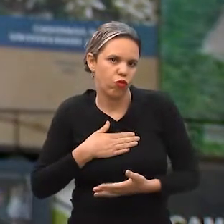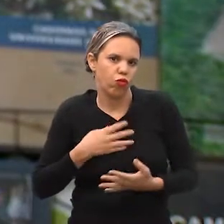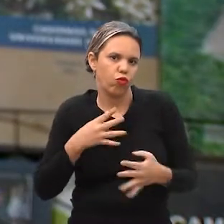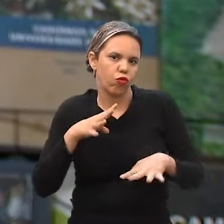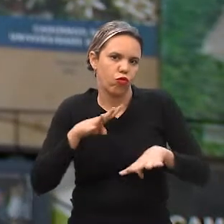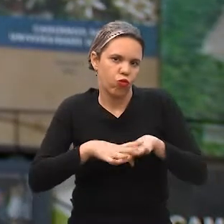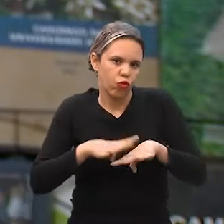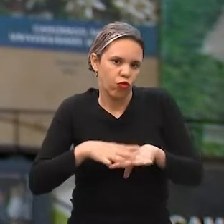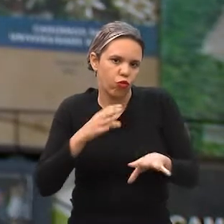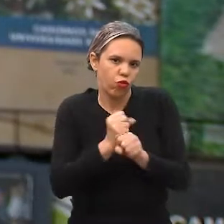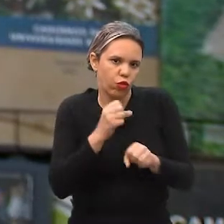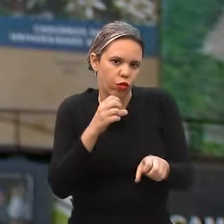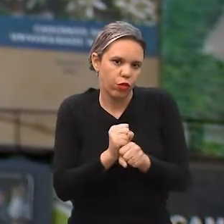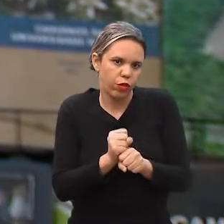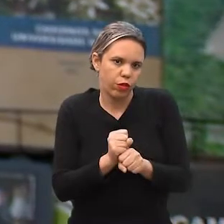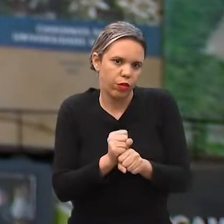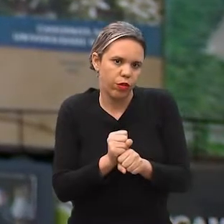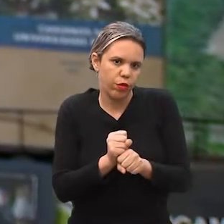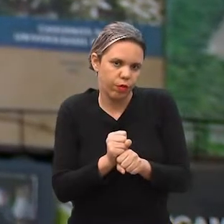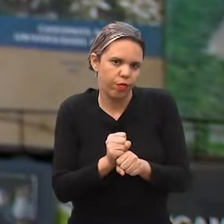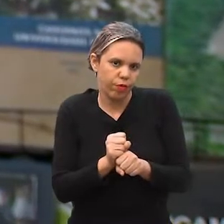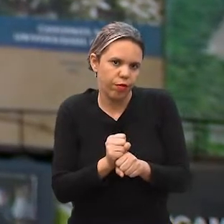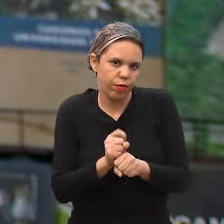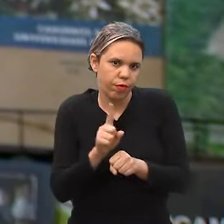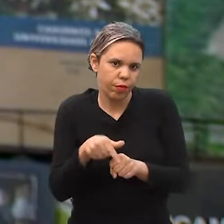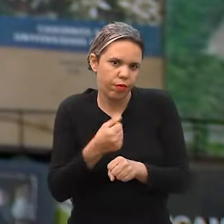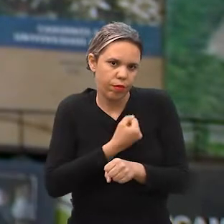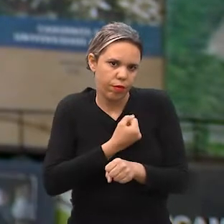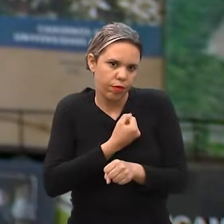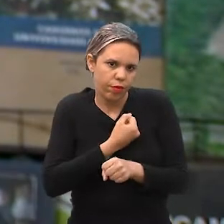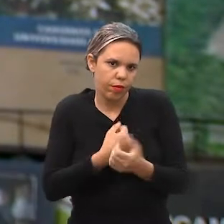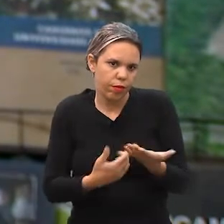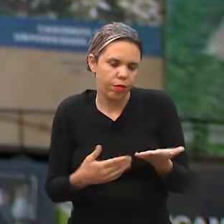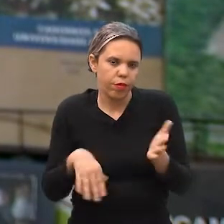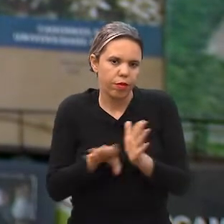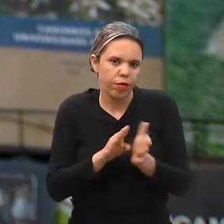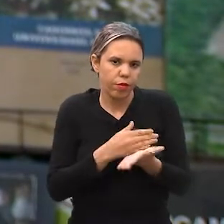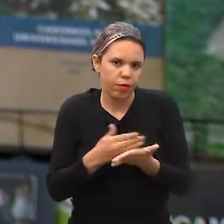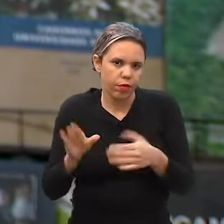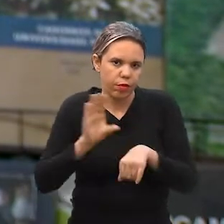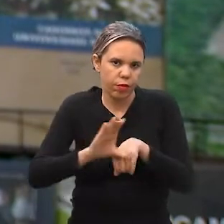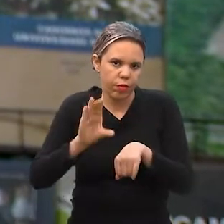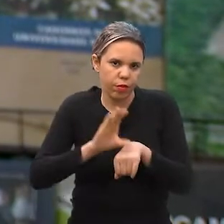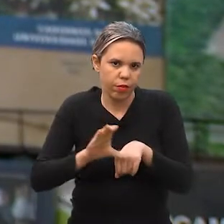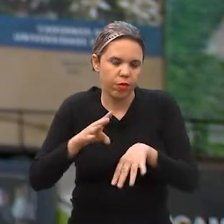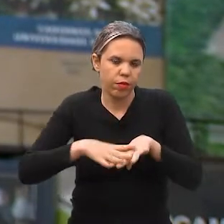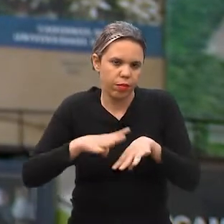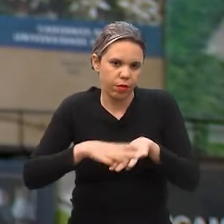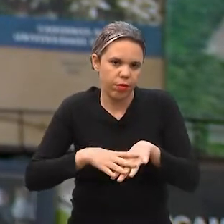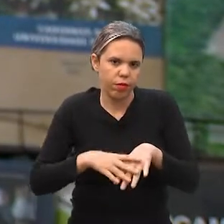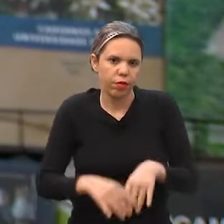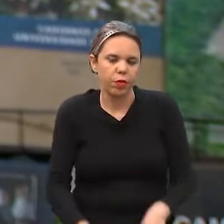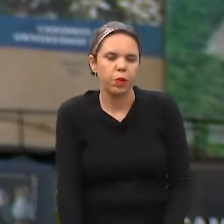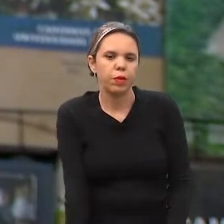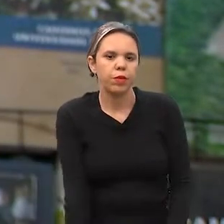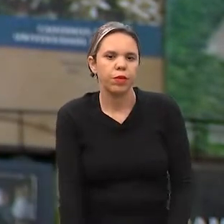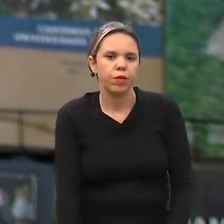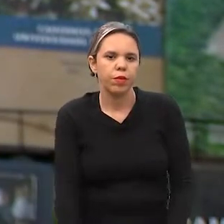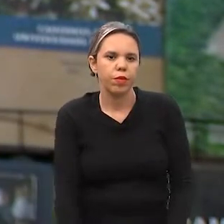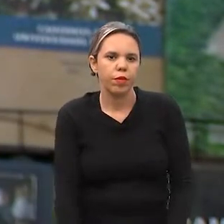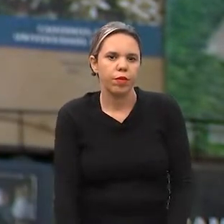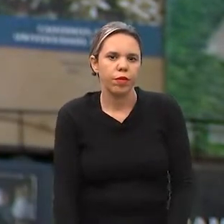né? Especialmente de matemática. E cheguei a começar a fazer o curso de matemática